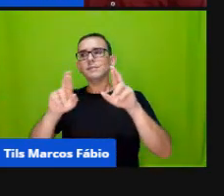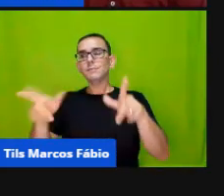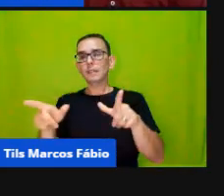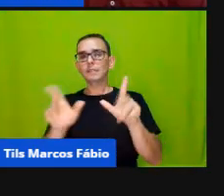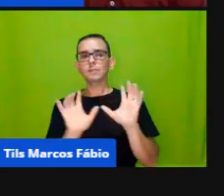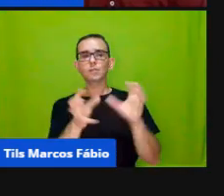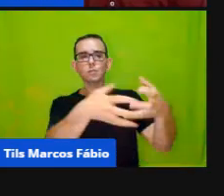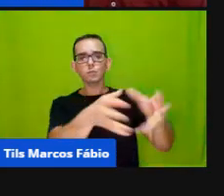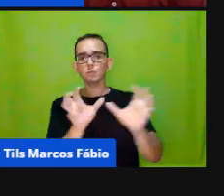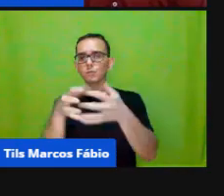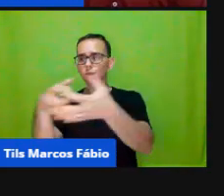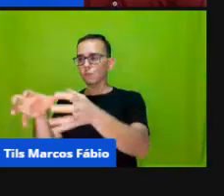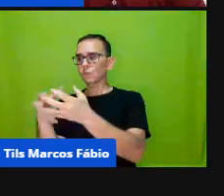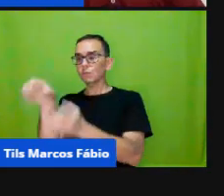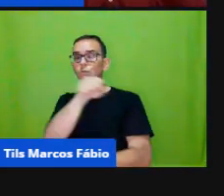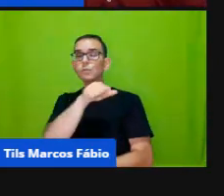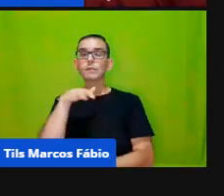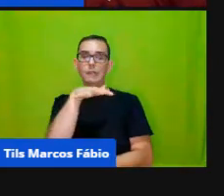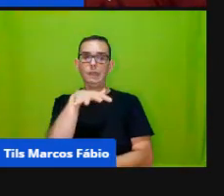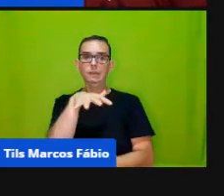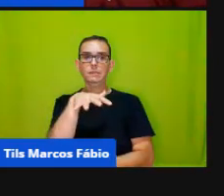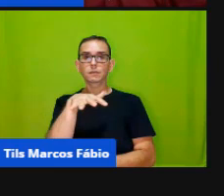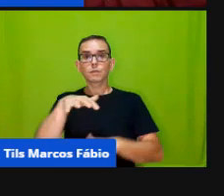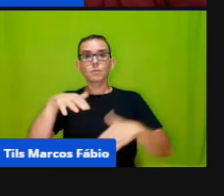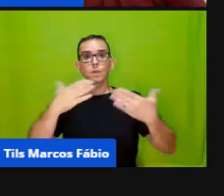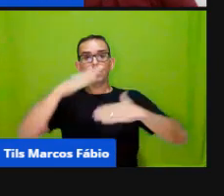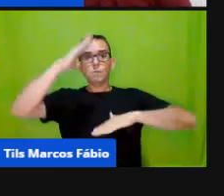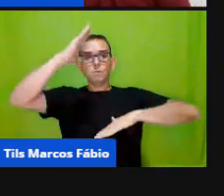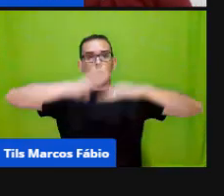sociais. Então, quando